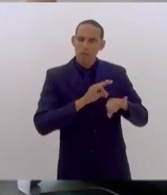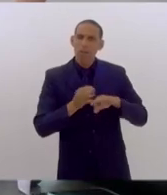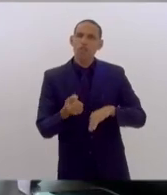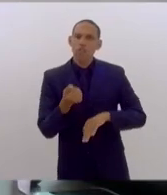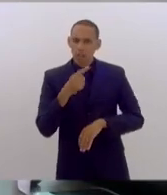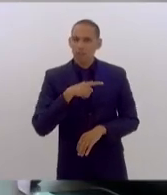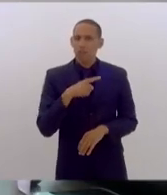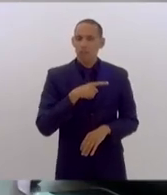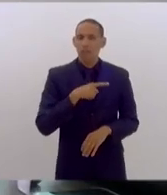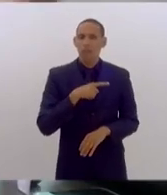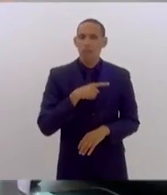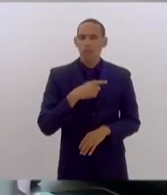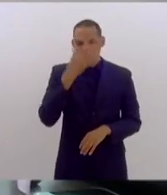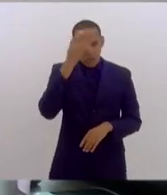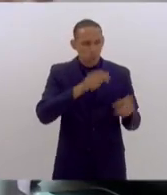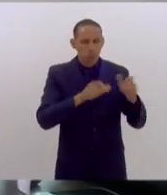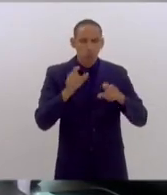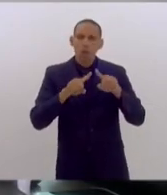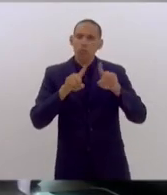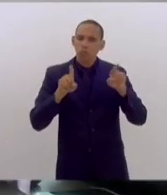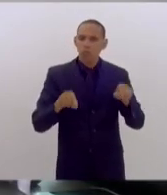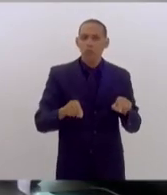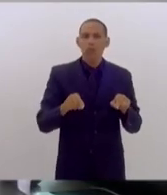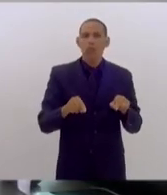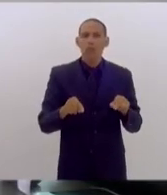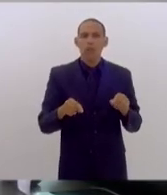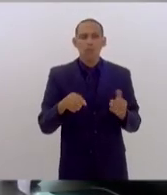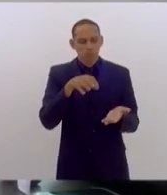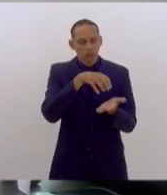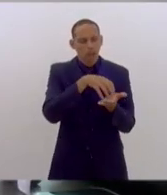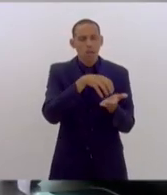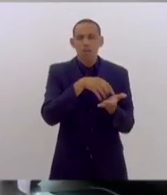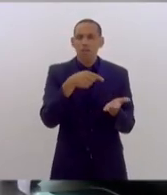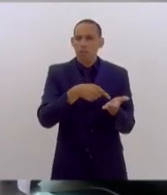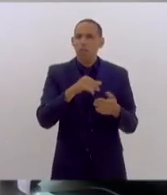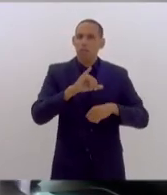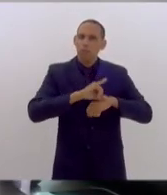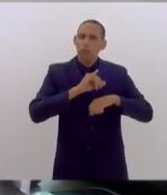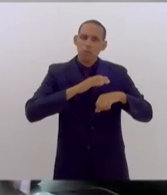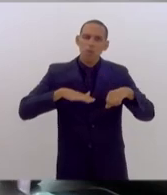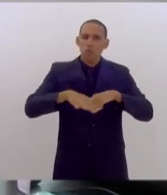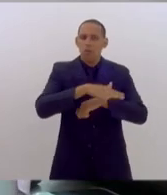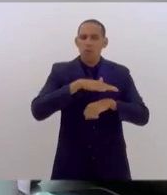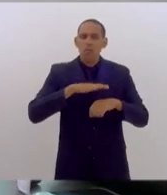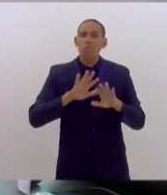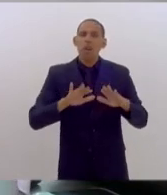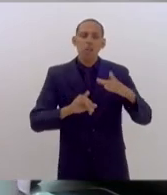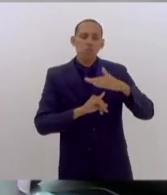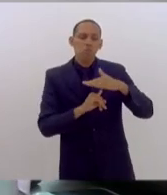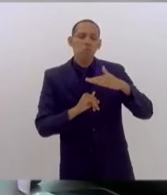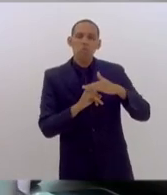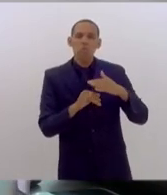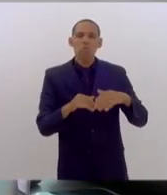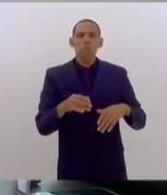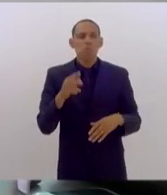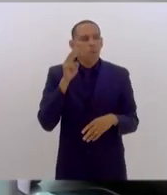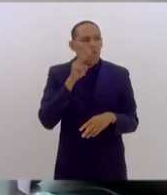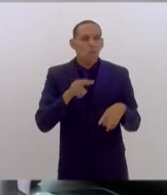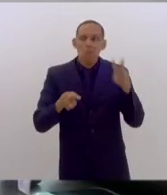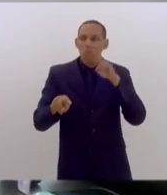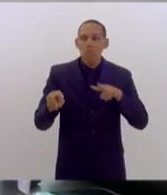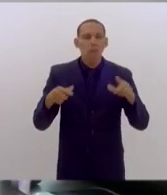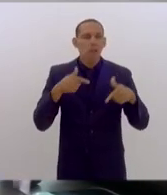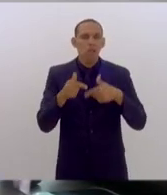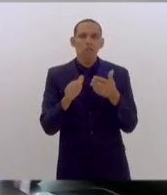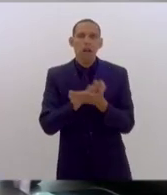despesa pública com com pessoal com estrutura desta agência metropolitana de estudo de Metrópole entretanto não se vê a sua atuação